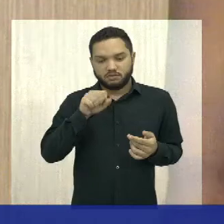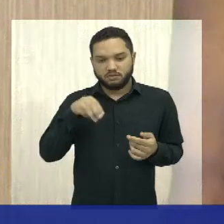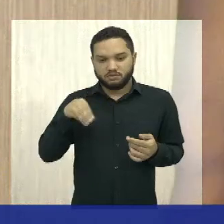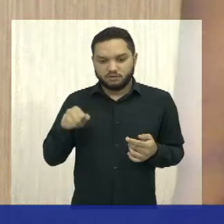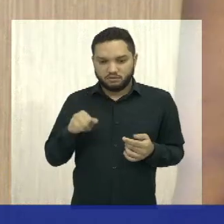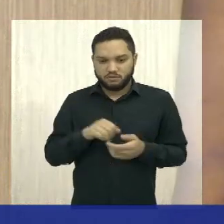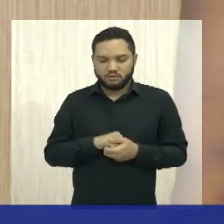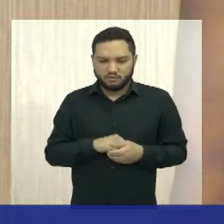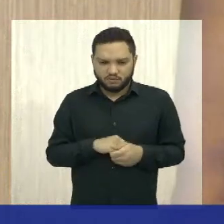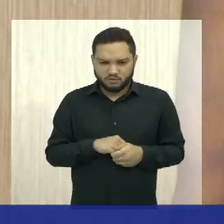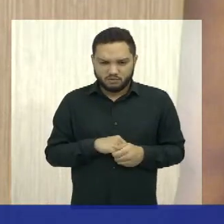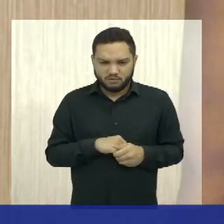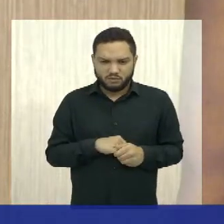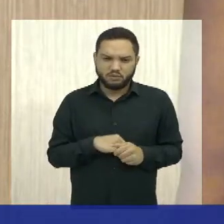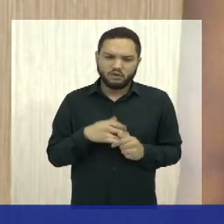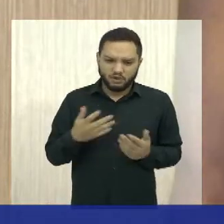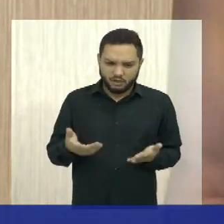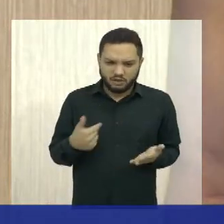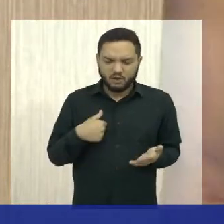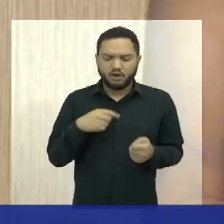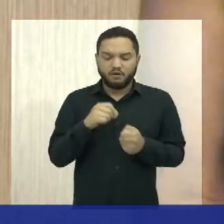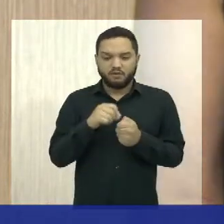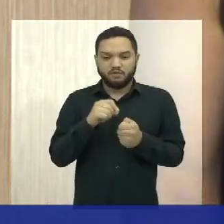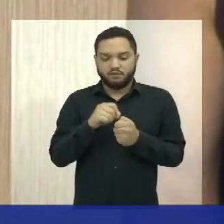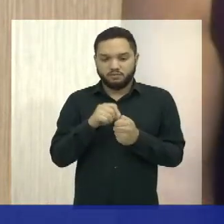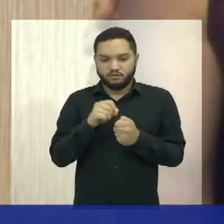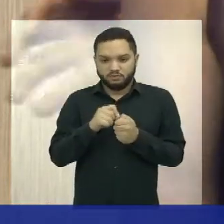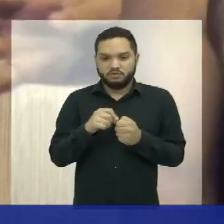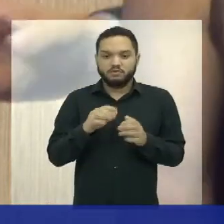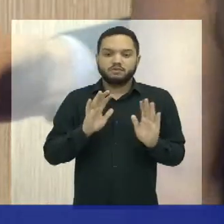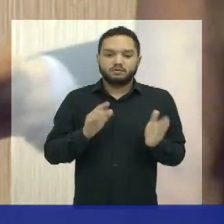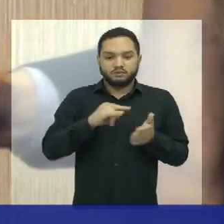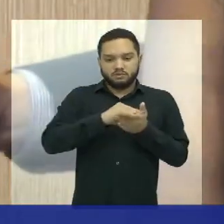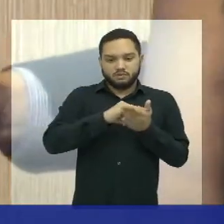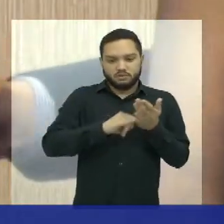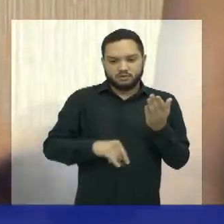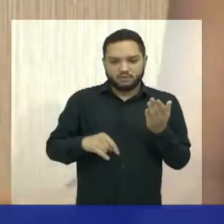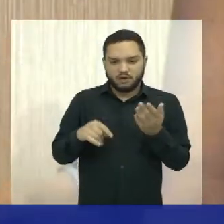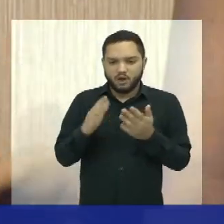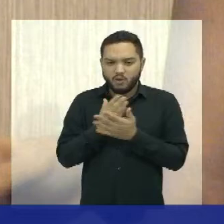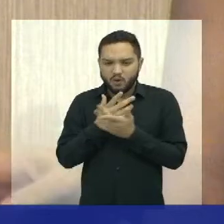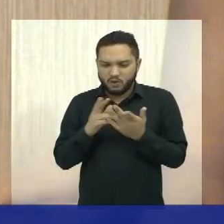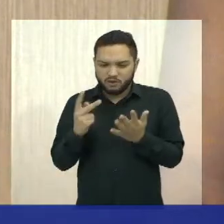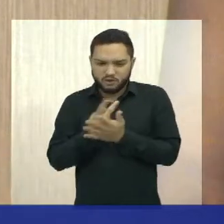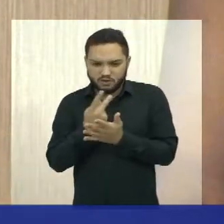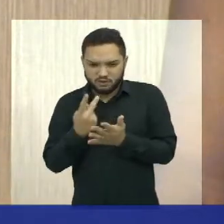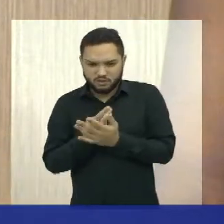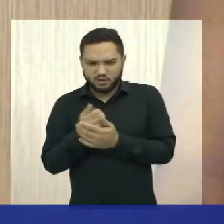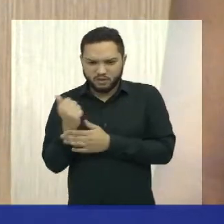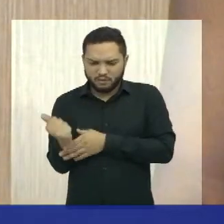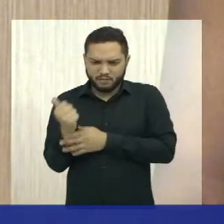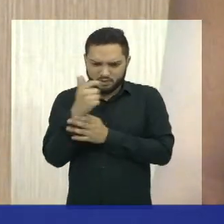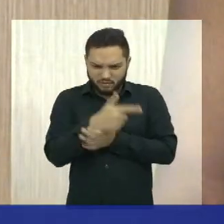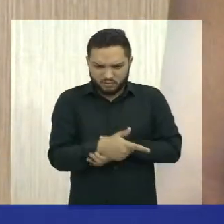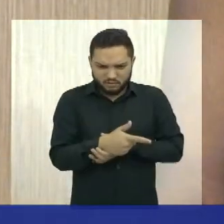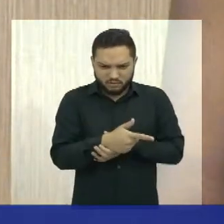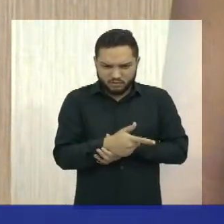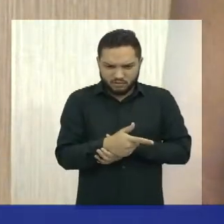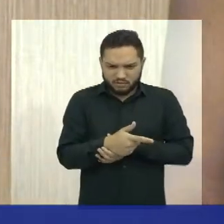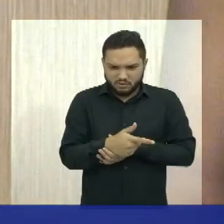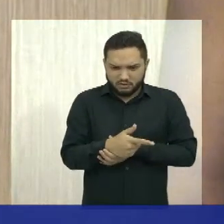mais grave eu executar, eu licenciei, mas alguma coisa ficou divergente, é mais grave